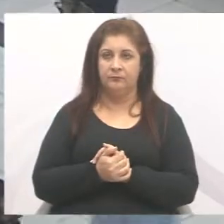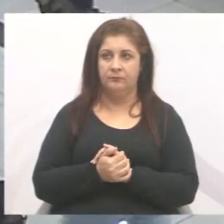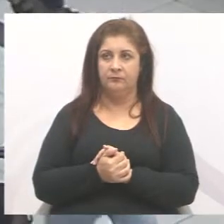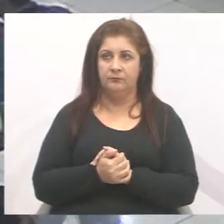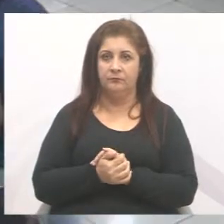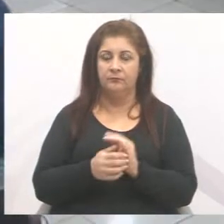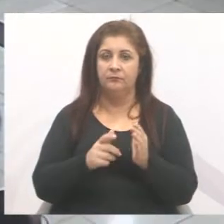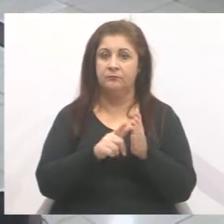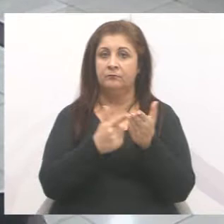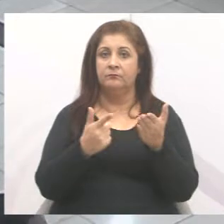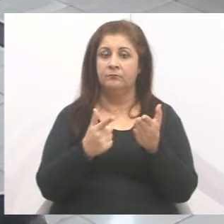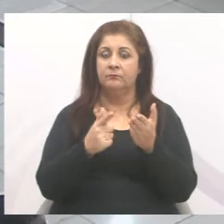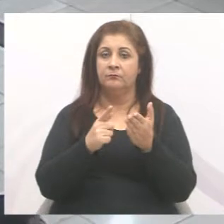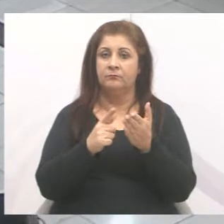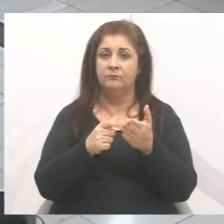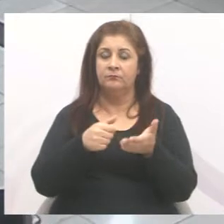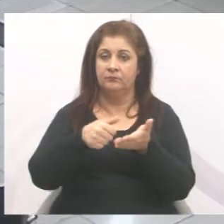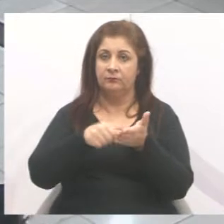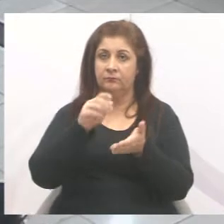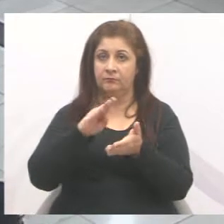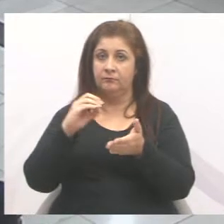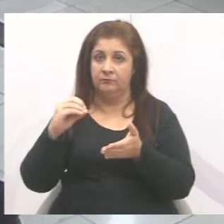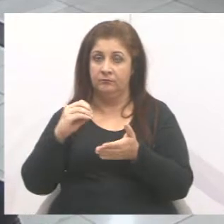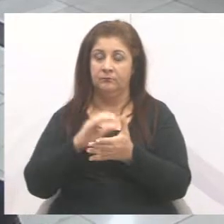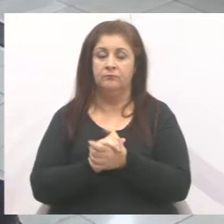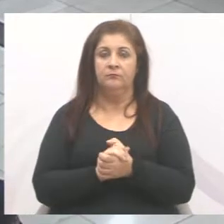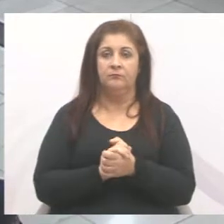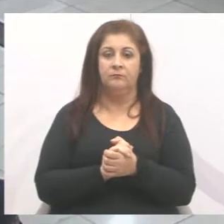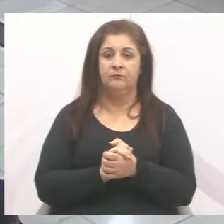publicado no Boletim Oficial do Município número